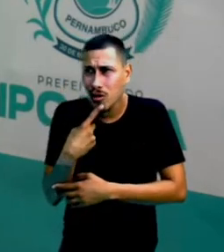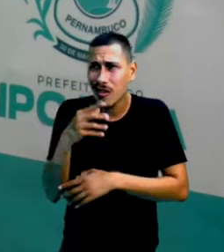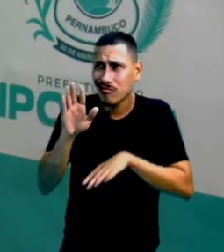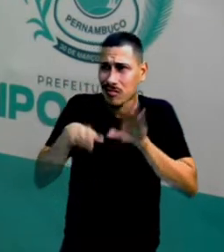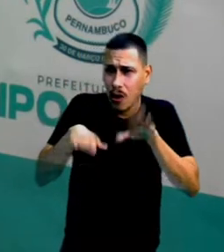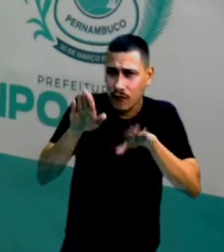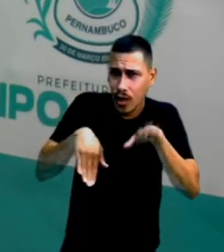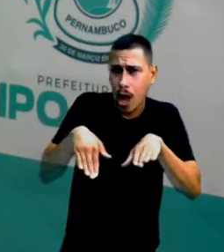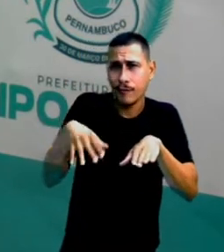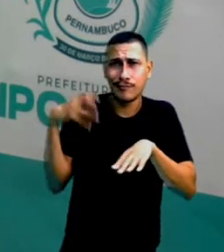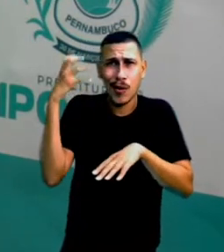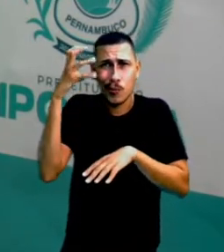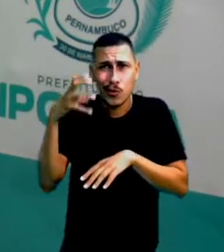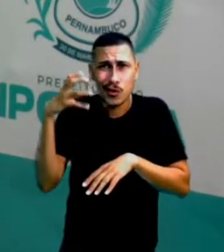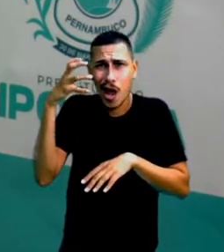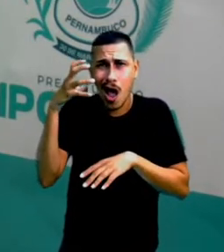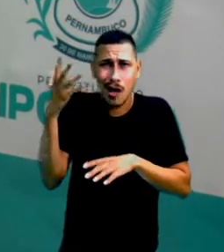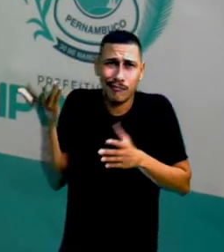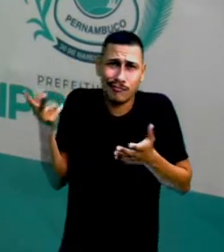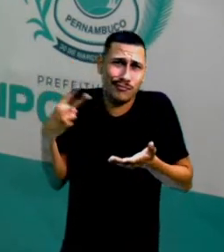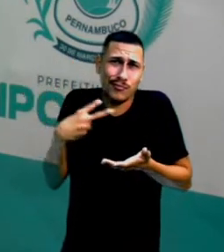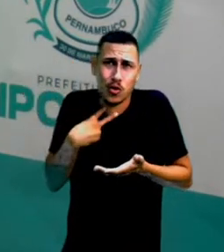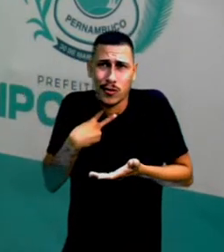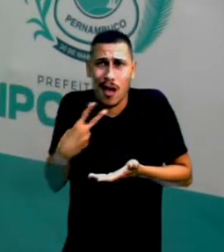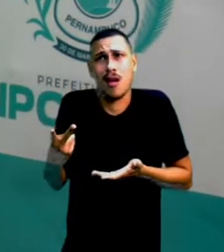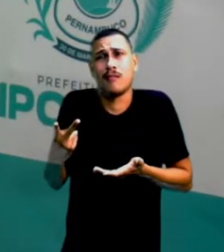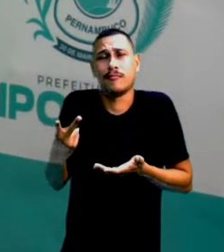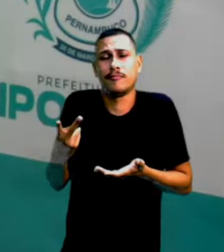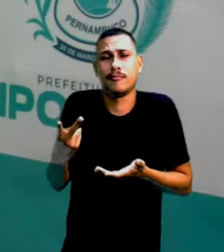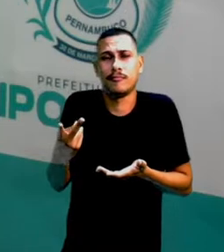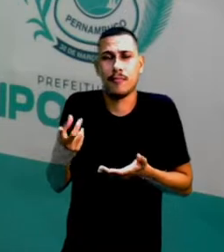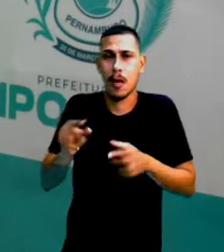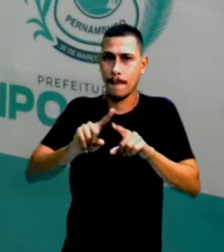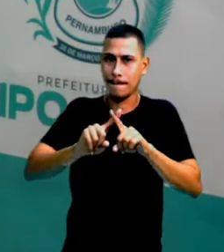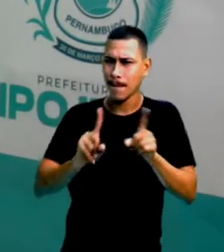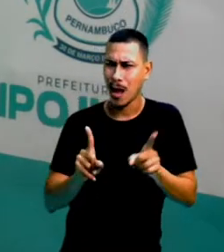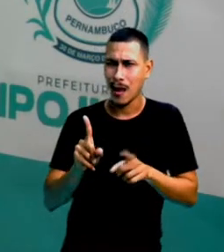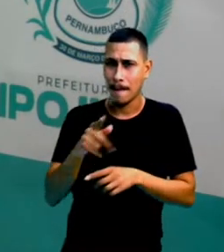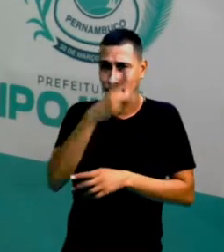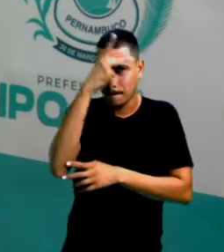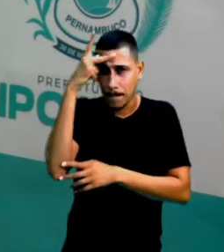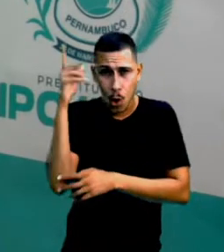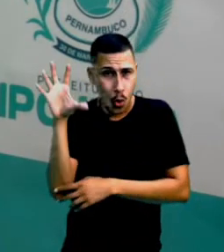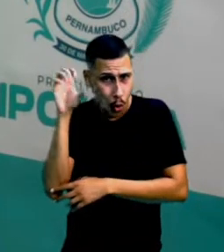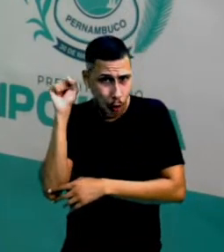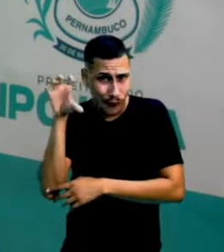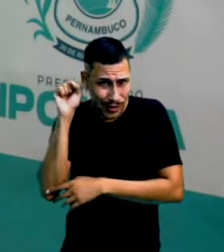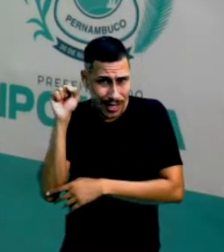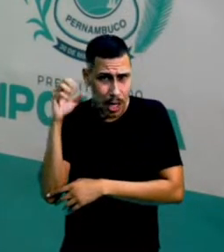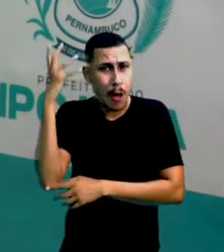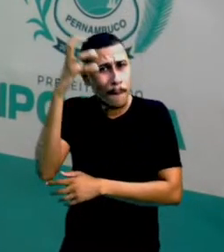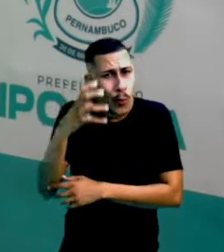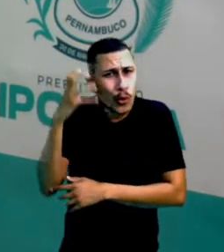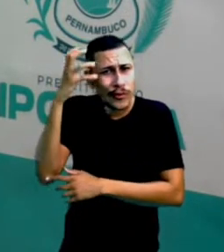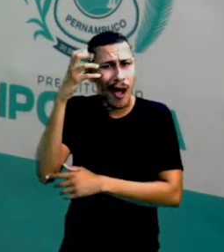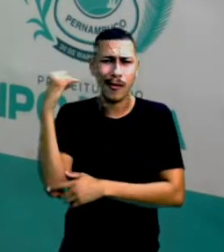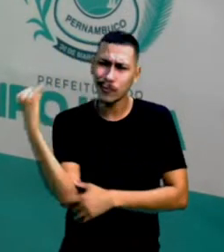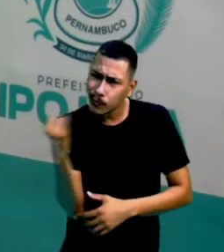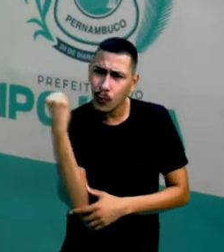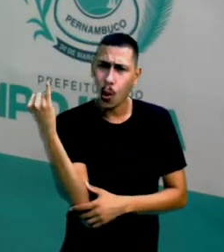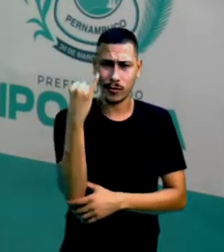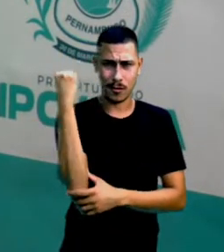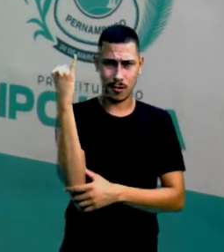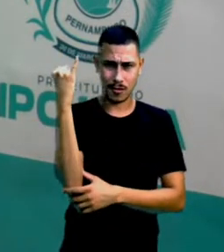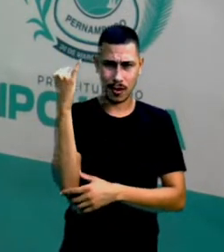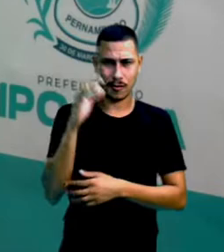ela talvez né certamente não vai fazer tanta diferença é pra gente o hit vem aqui